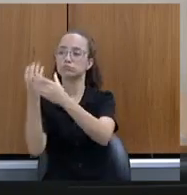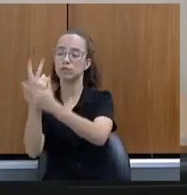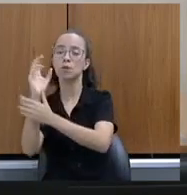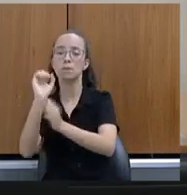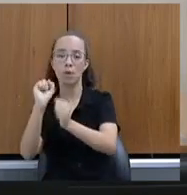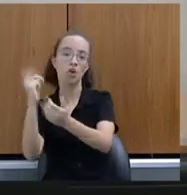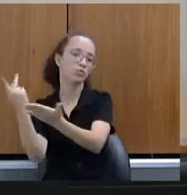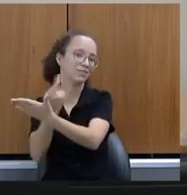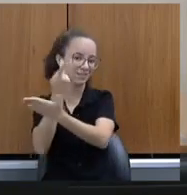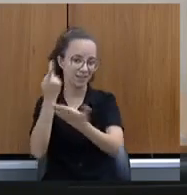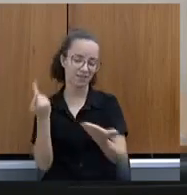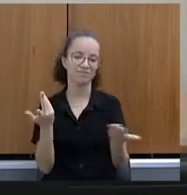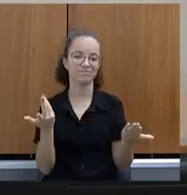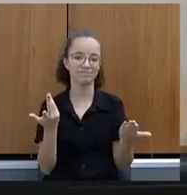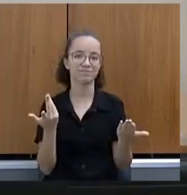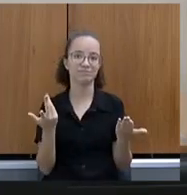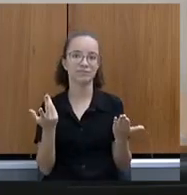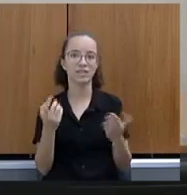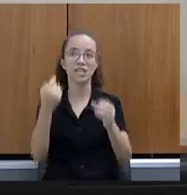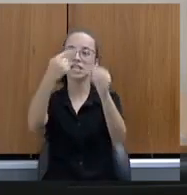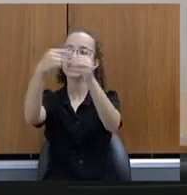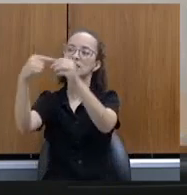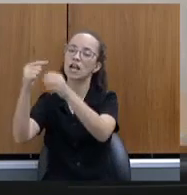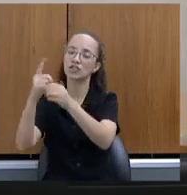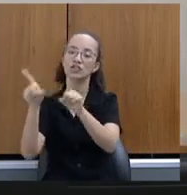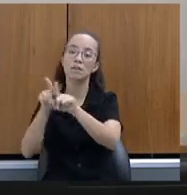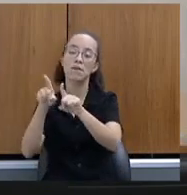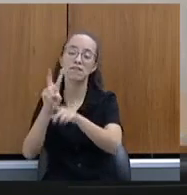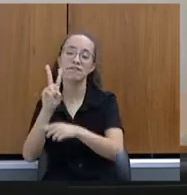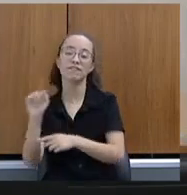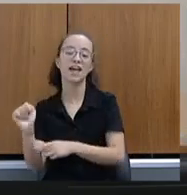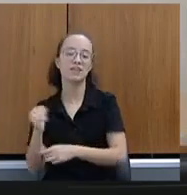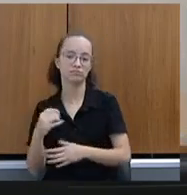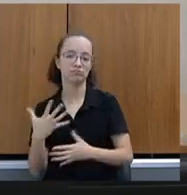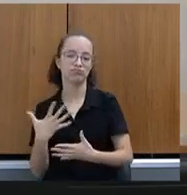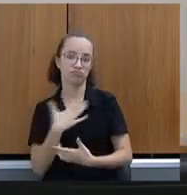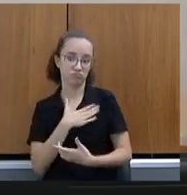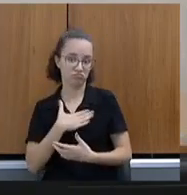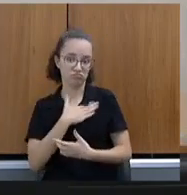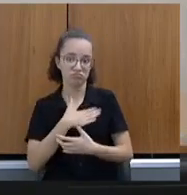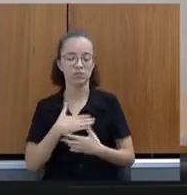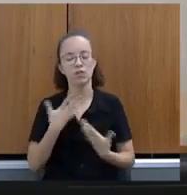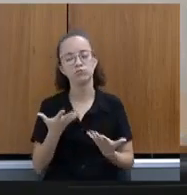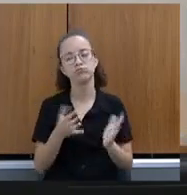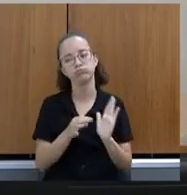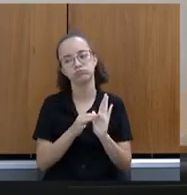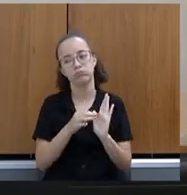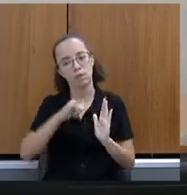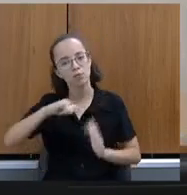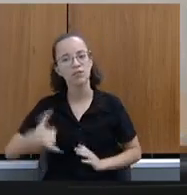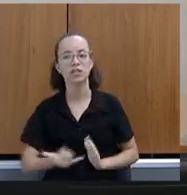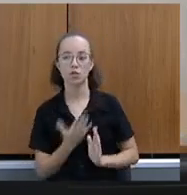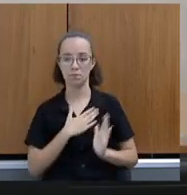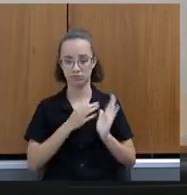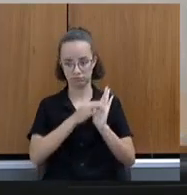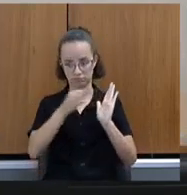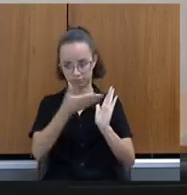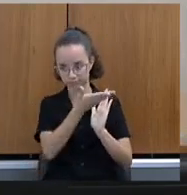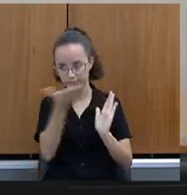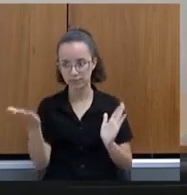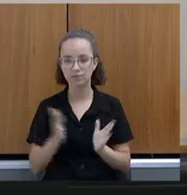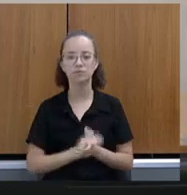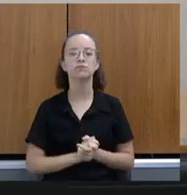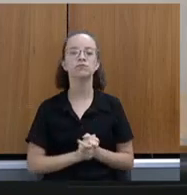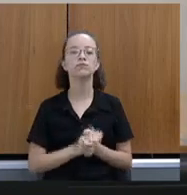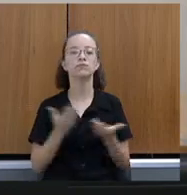em mais cidades né vamos dizer assim então fica aí aproveitando esse gancho essas sugestões e